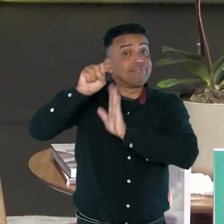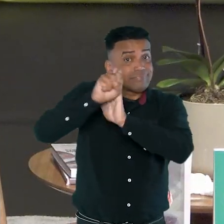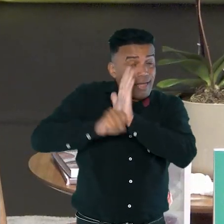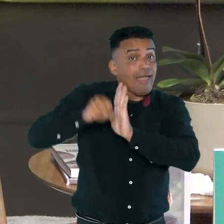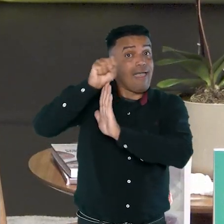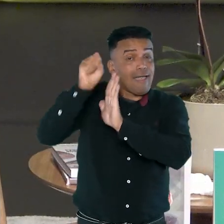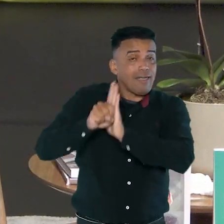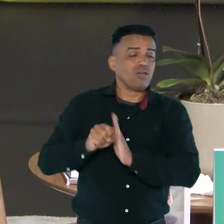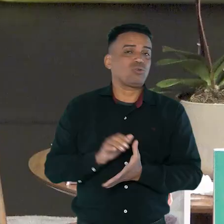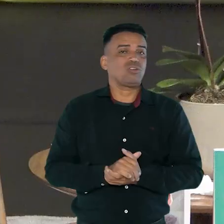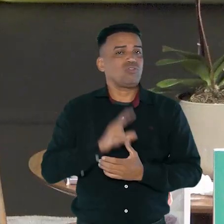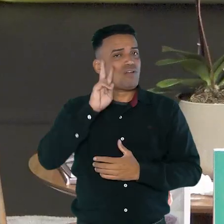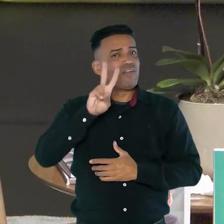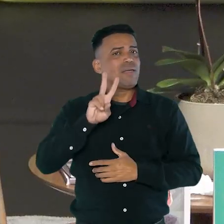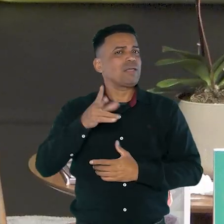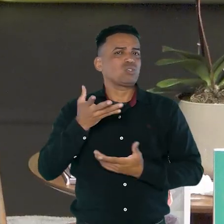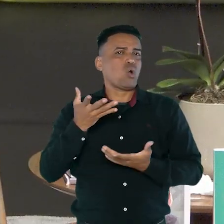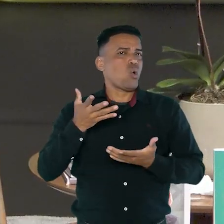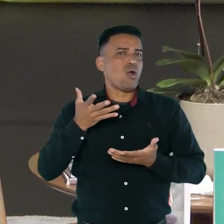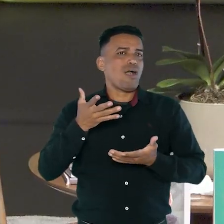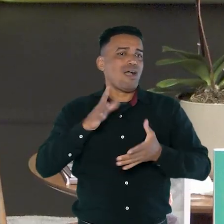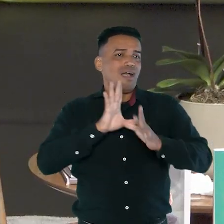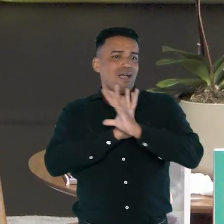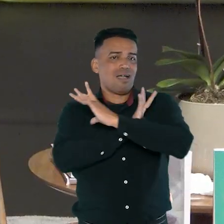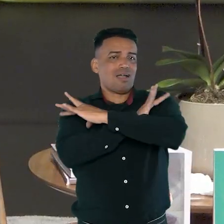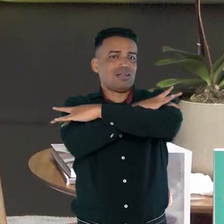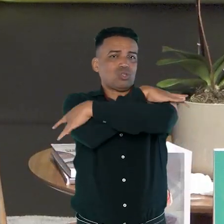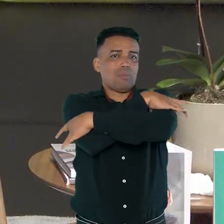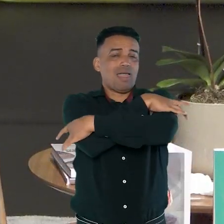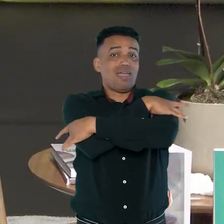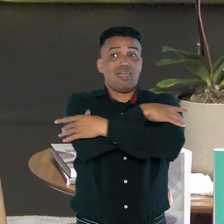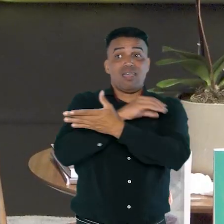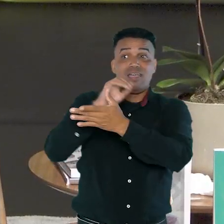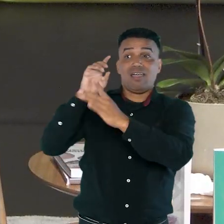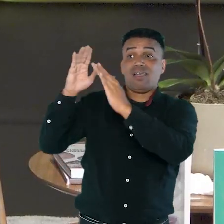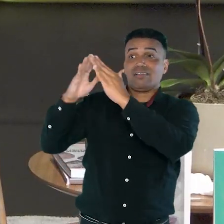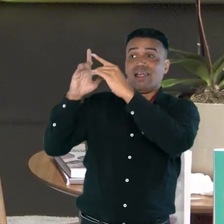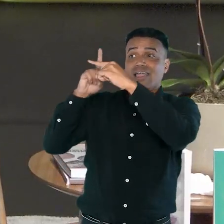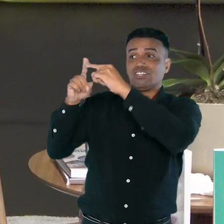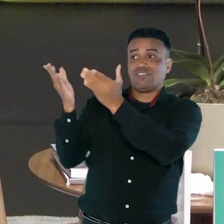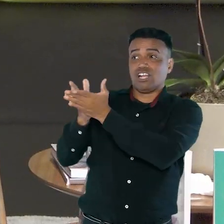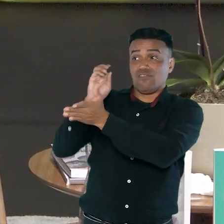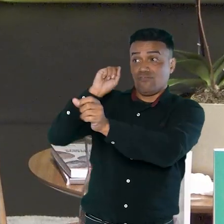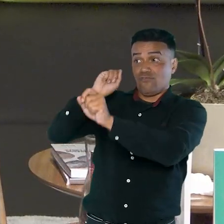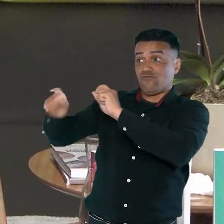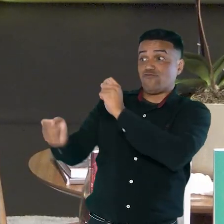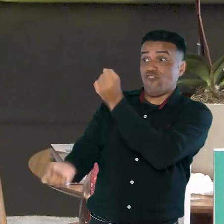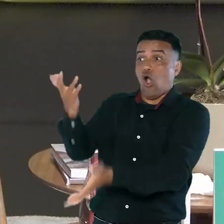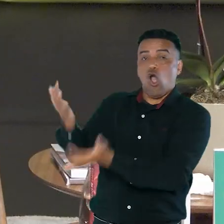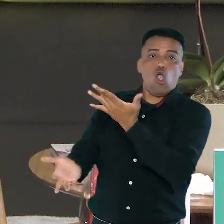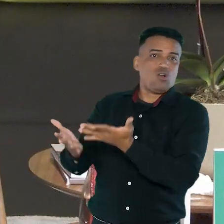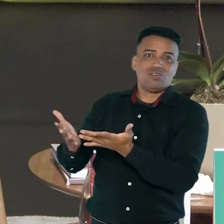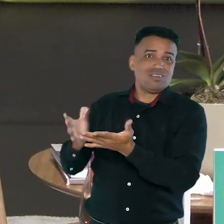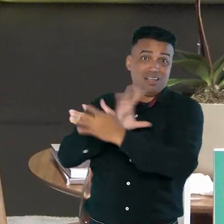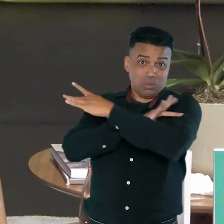alguém do candomblé tacando fogo numa igreja evangélica, mas você nunca viu.